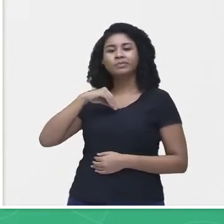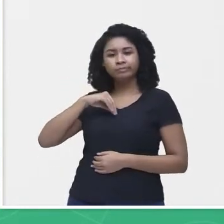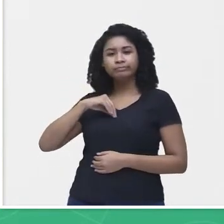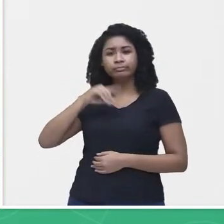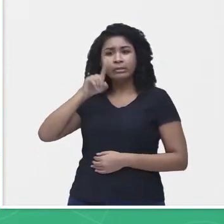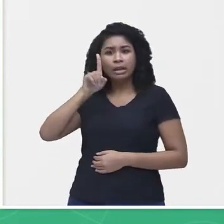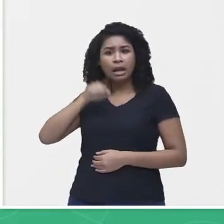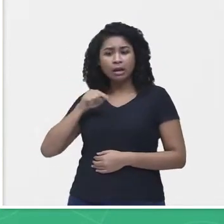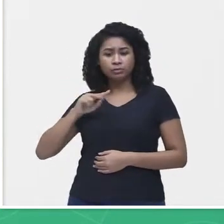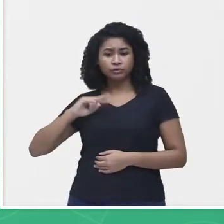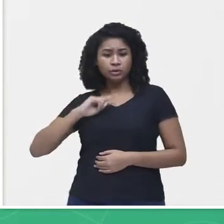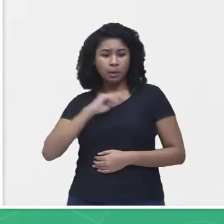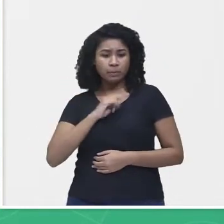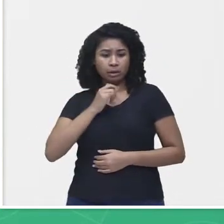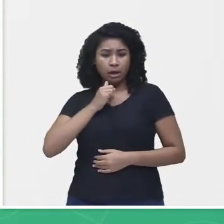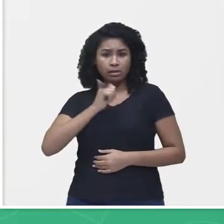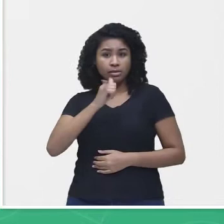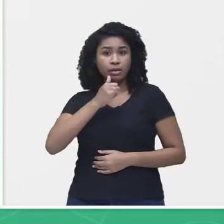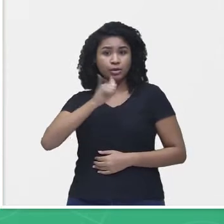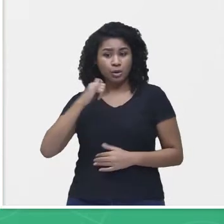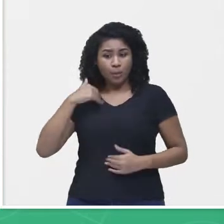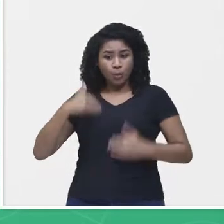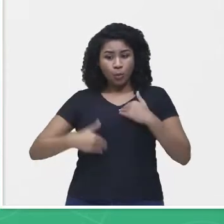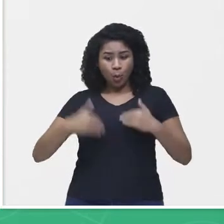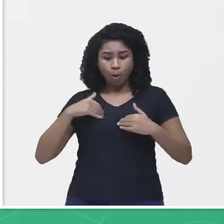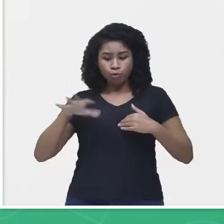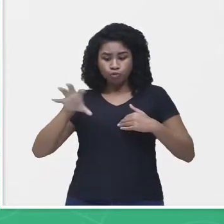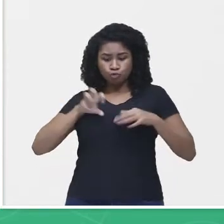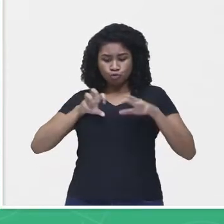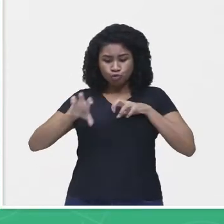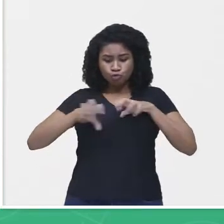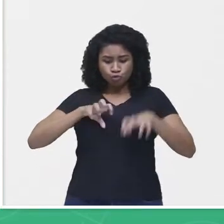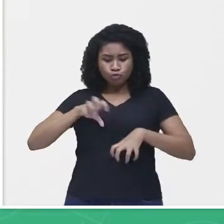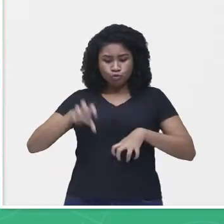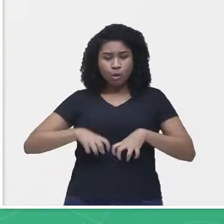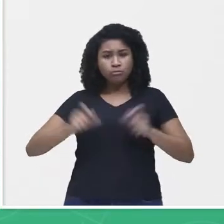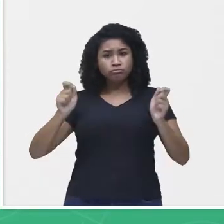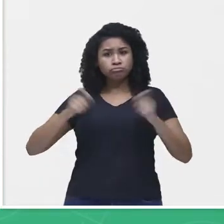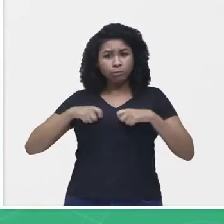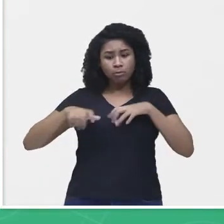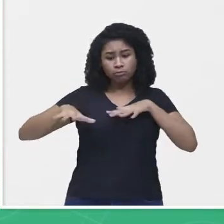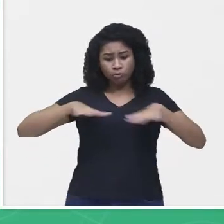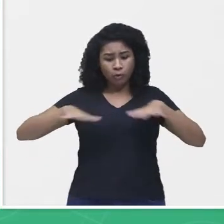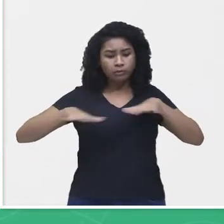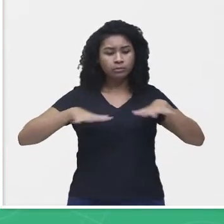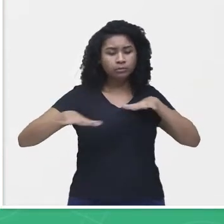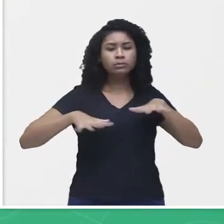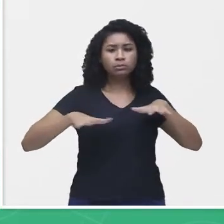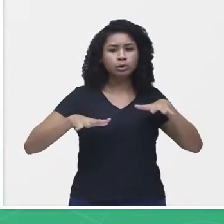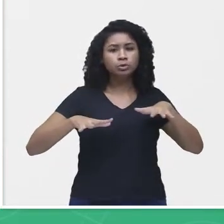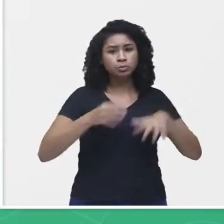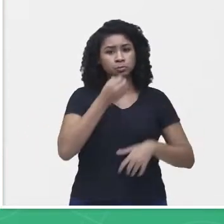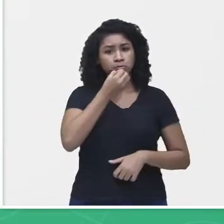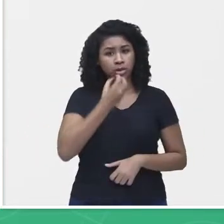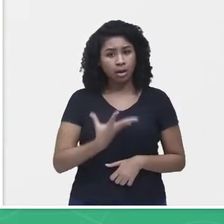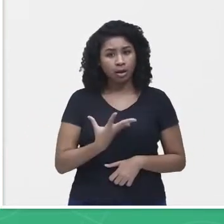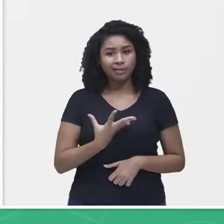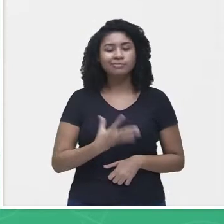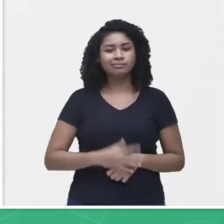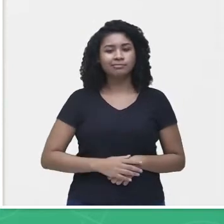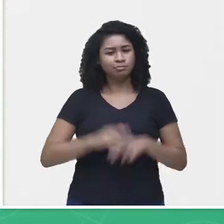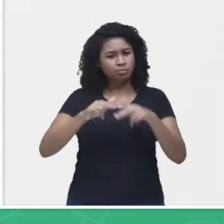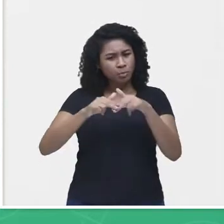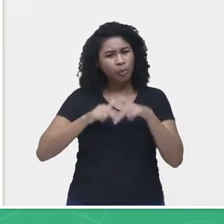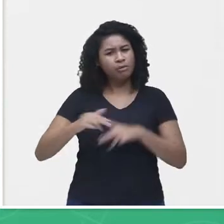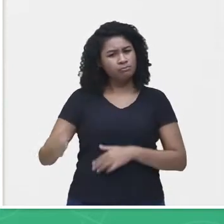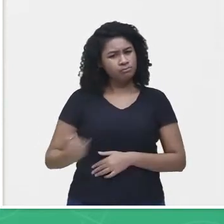obtenção de energia para que o nosso corpo funcione da melhor maneira possível, né? Então, primeiramente, o que a gente